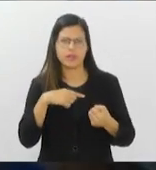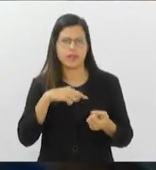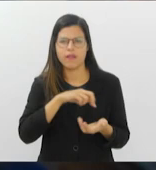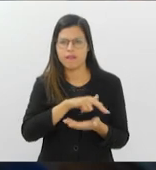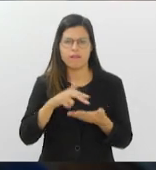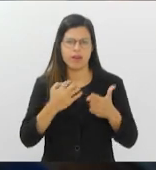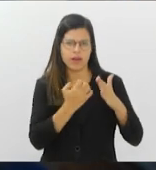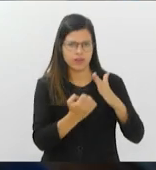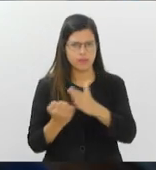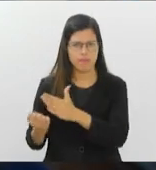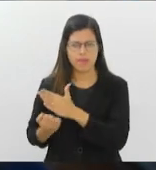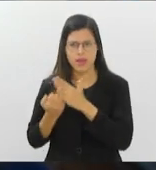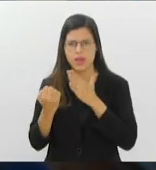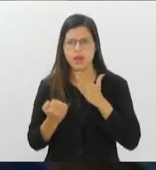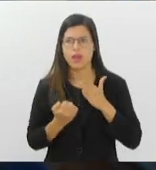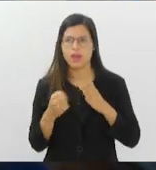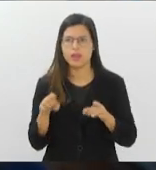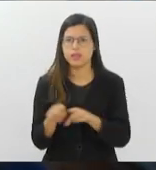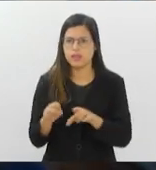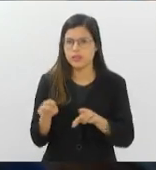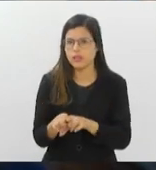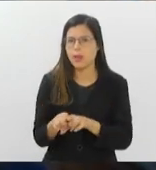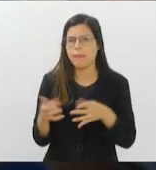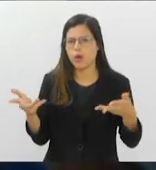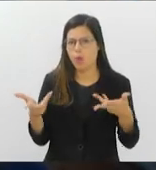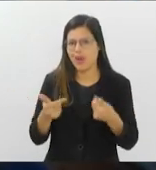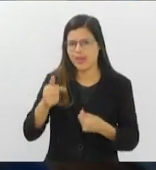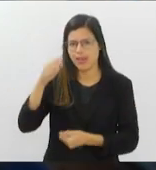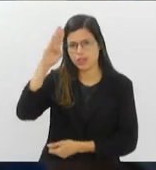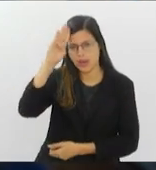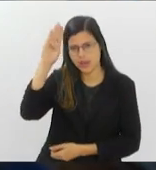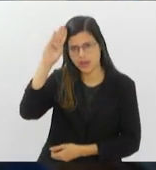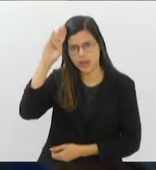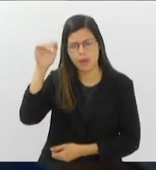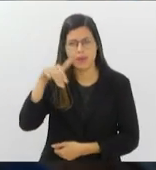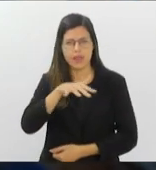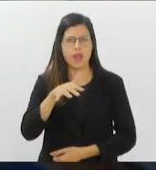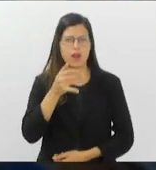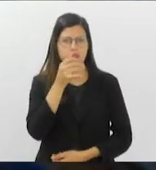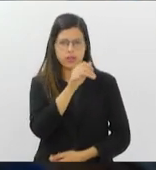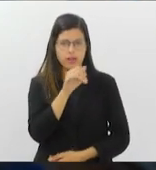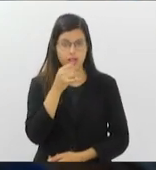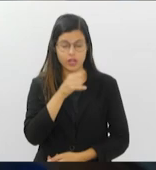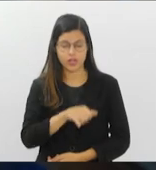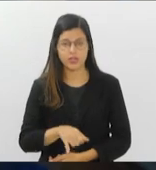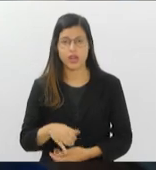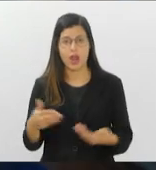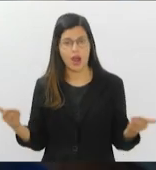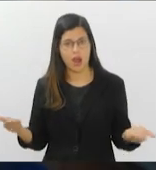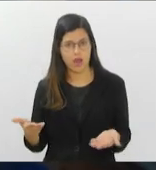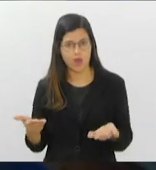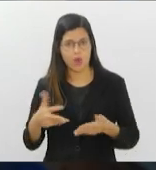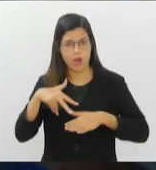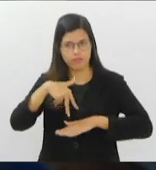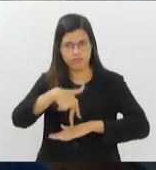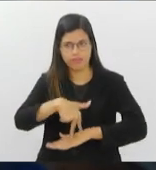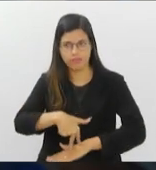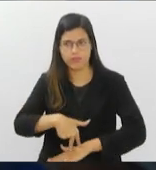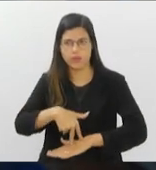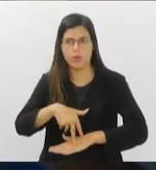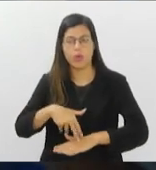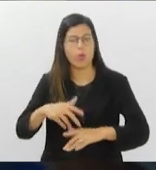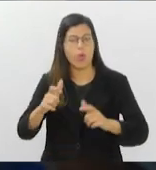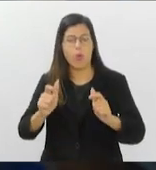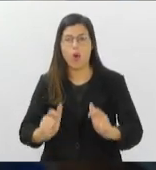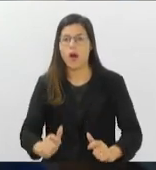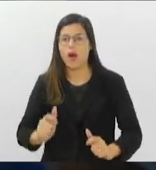governamentais de relevância, excelência acadêmica nessa área de energia também, e agora se posiciona como o lar do maior evento